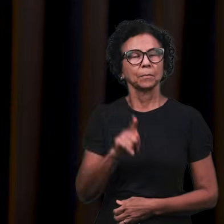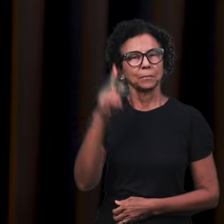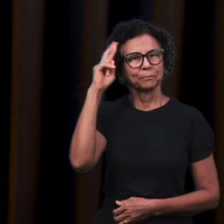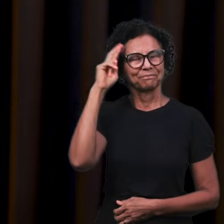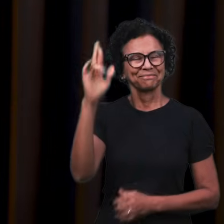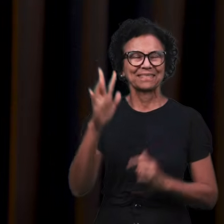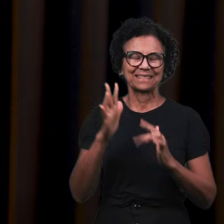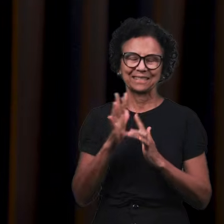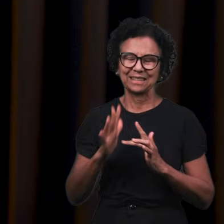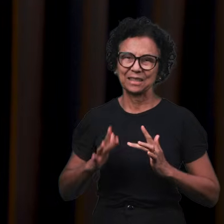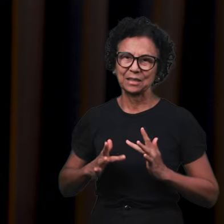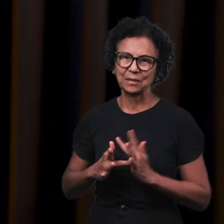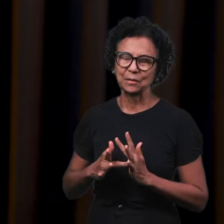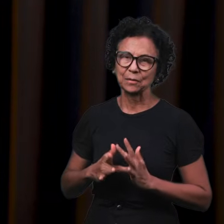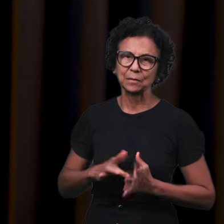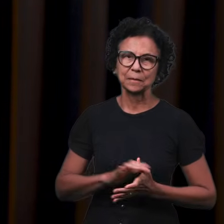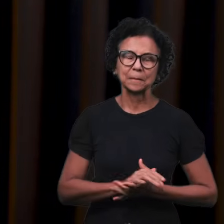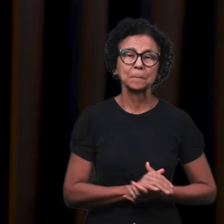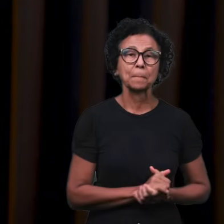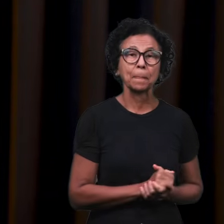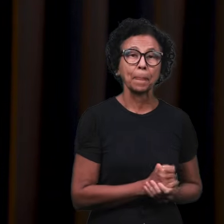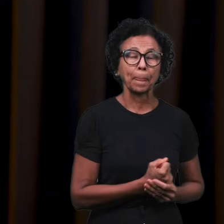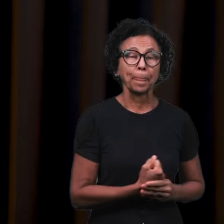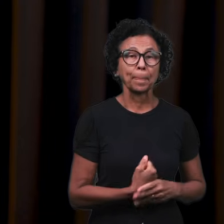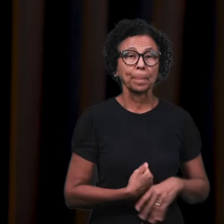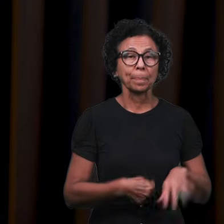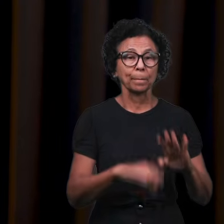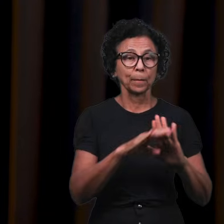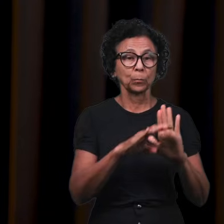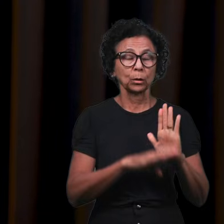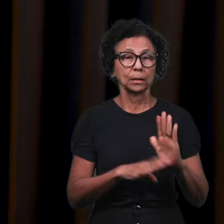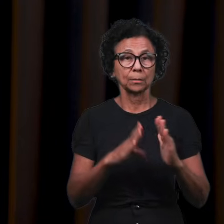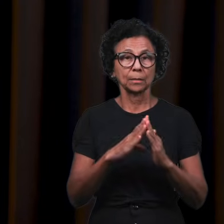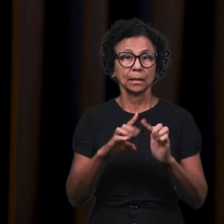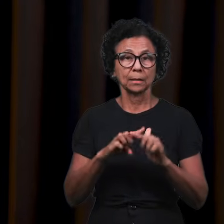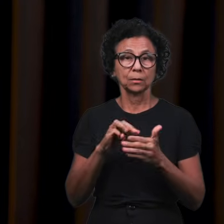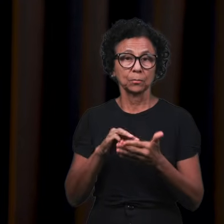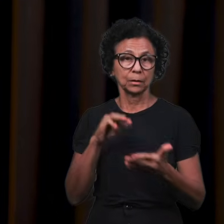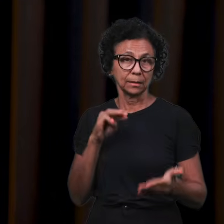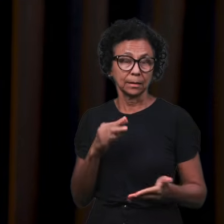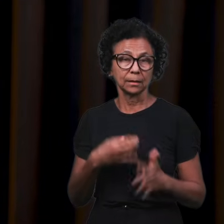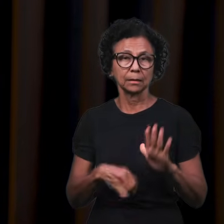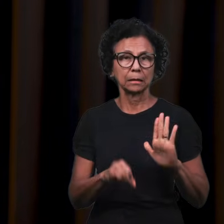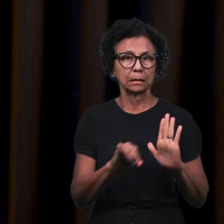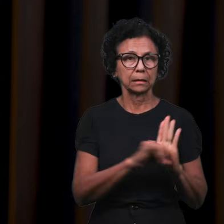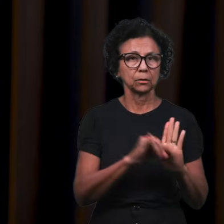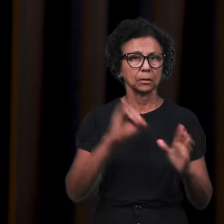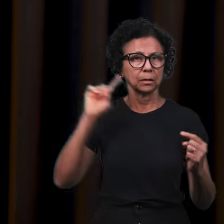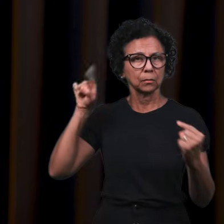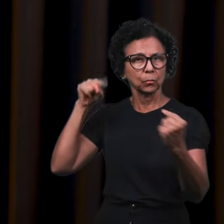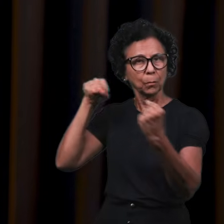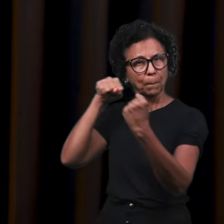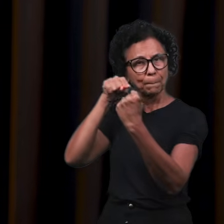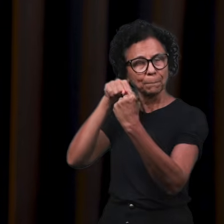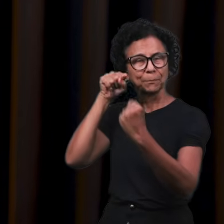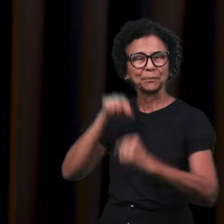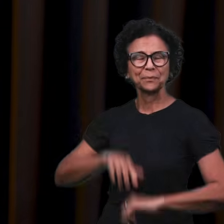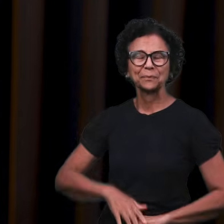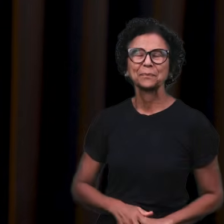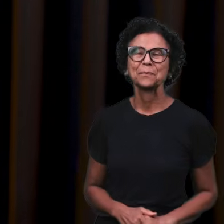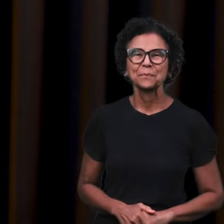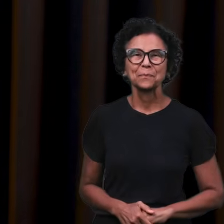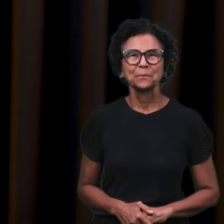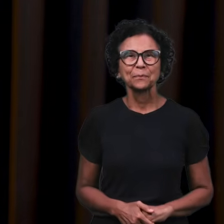A paz do Senhor Jesus. Estamos começando o programa da Igreja Cristã Maranata, Identidade e Propósito.